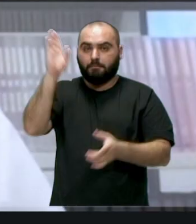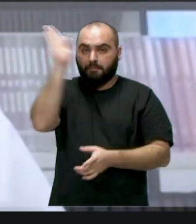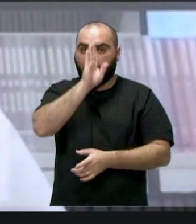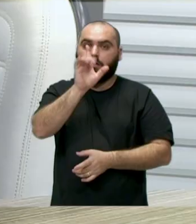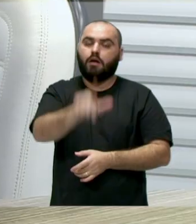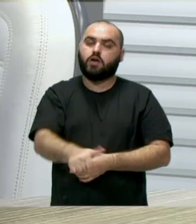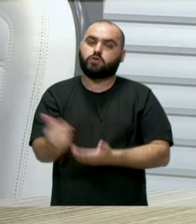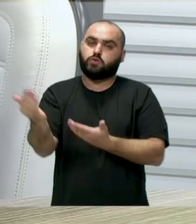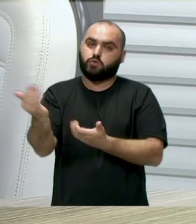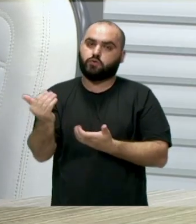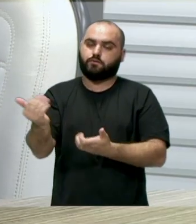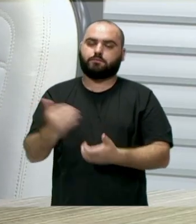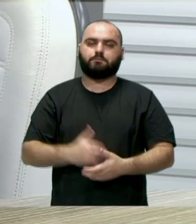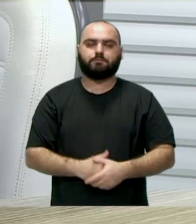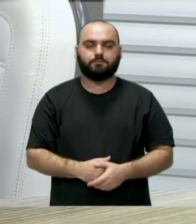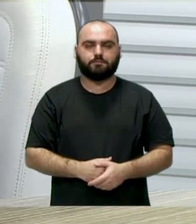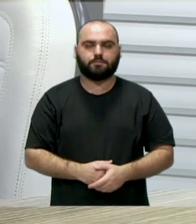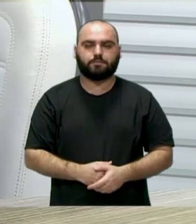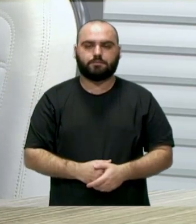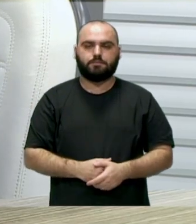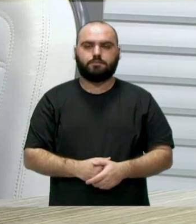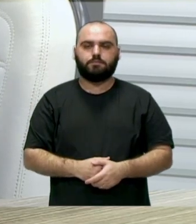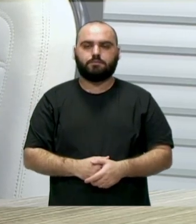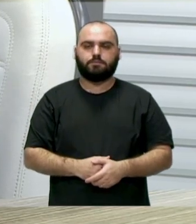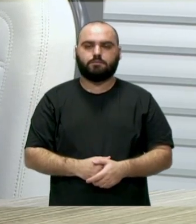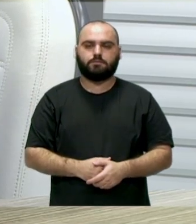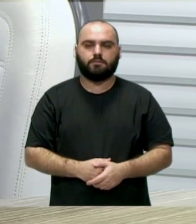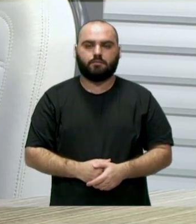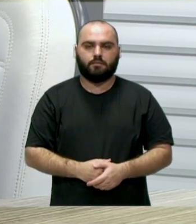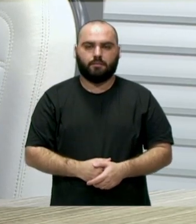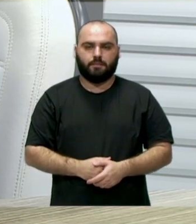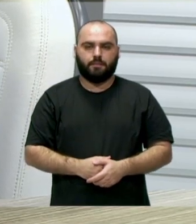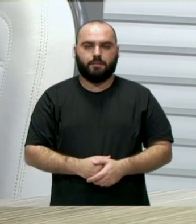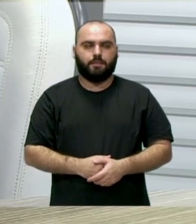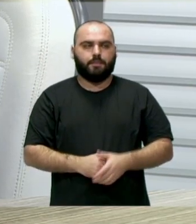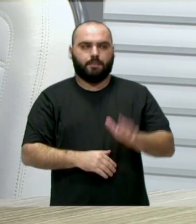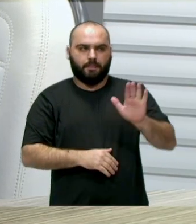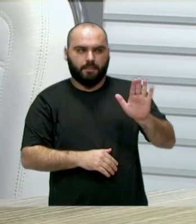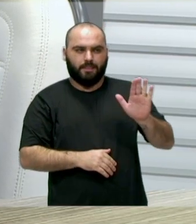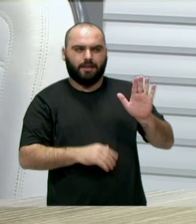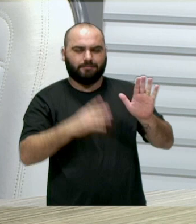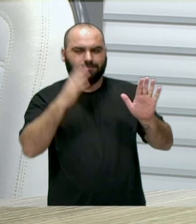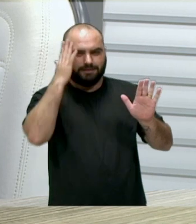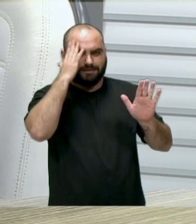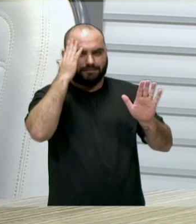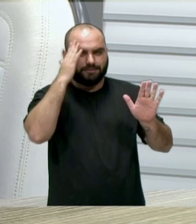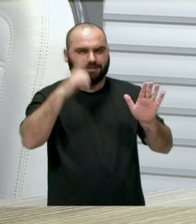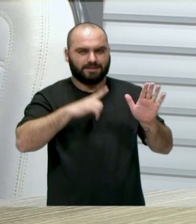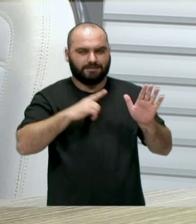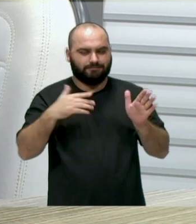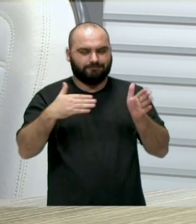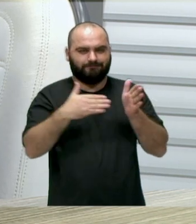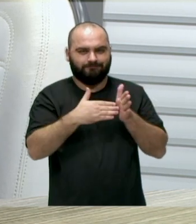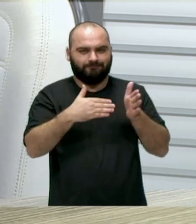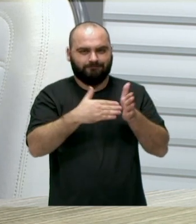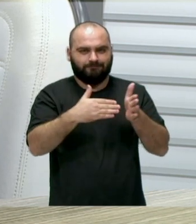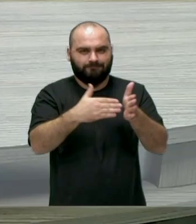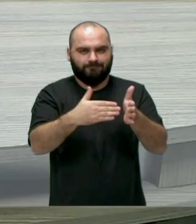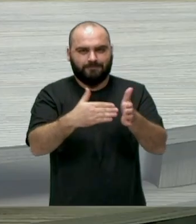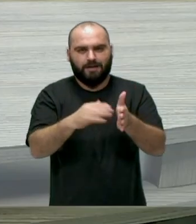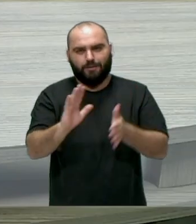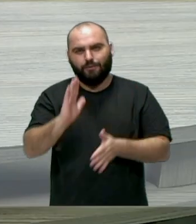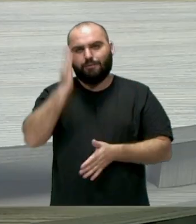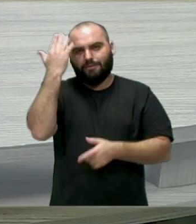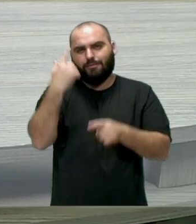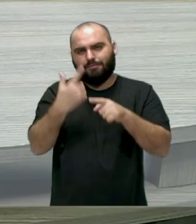jovens. E ainda com relação a essas restrições que aconteceram